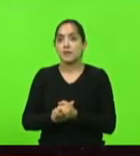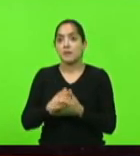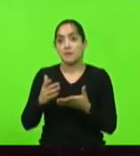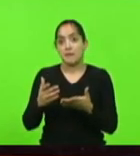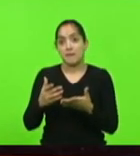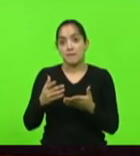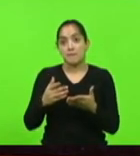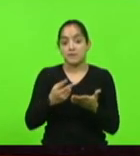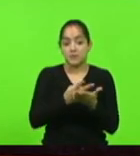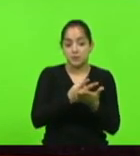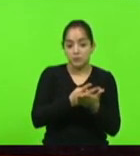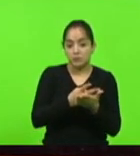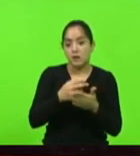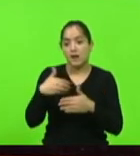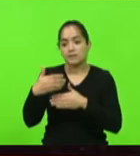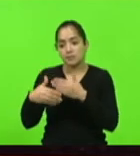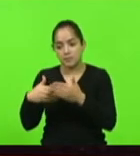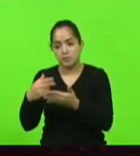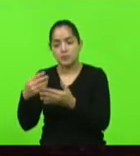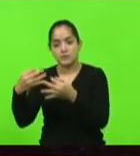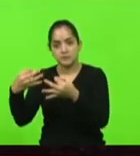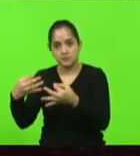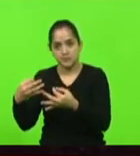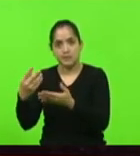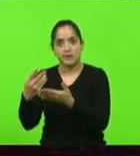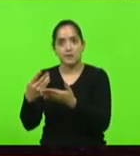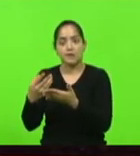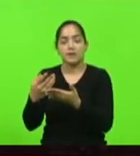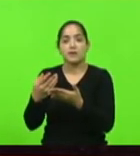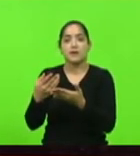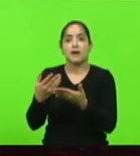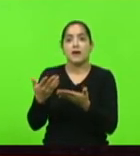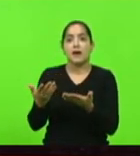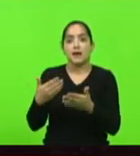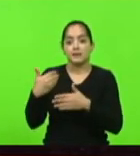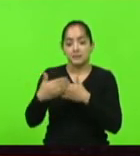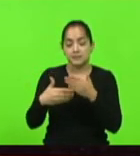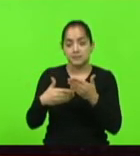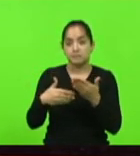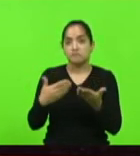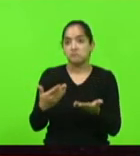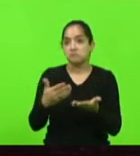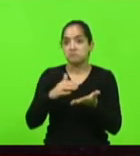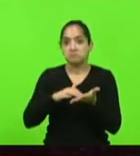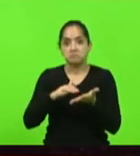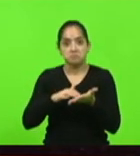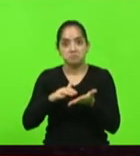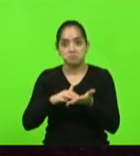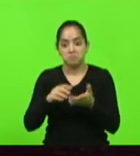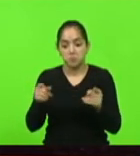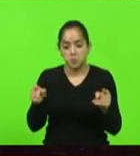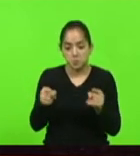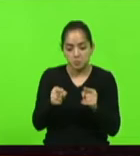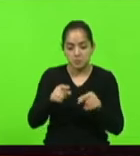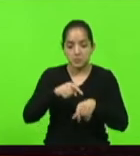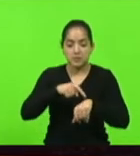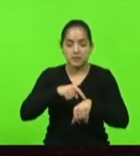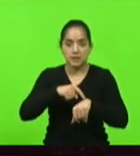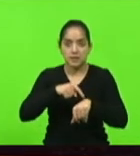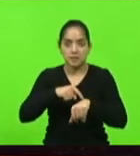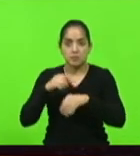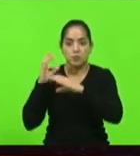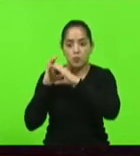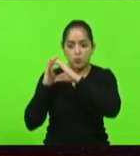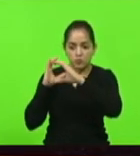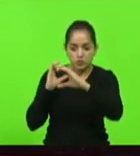equívoco e depois o acerto. E agora o secretário, num curto espaço de tempo, basta fazer o engenheiro fazer